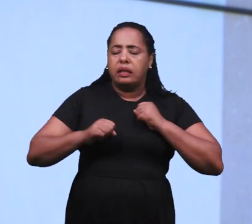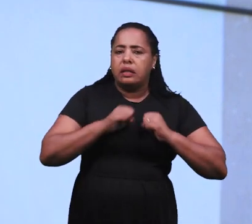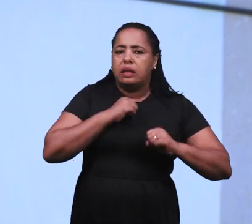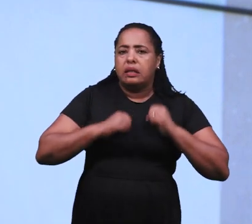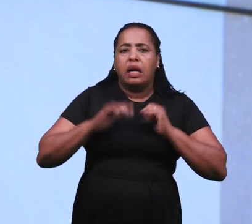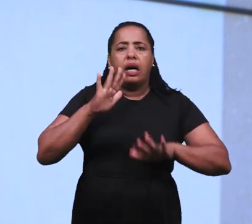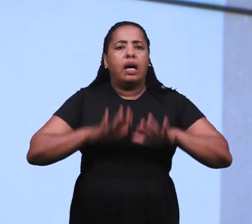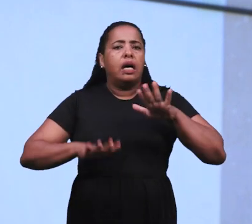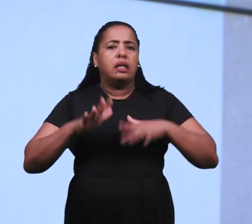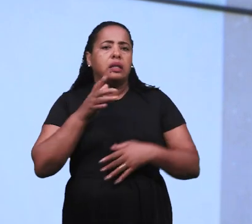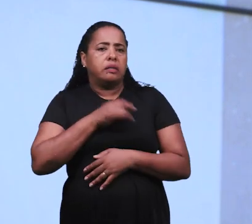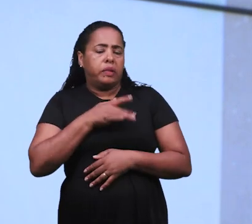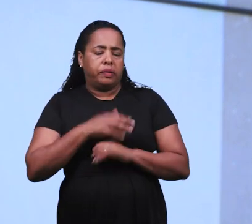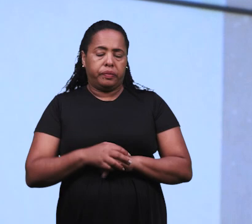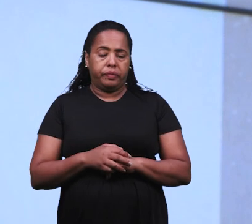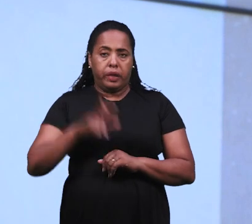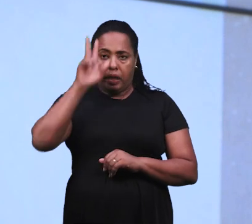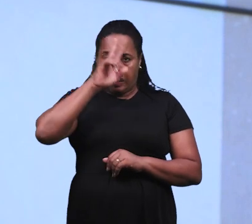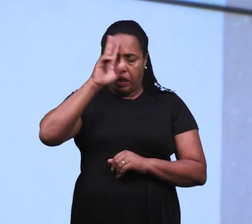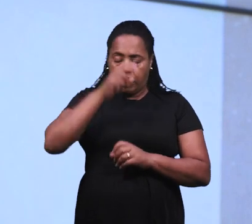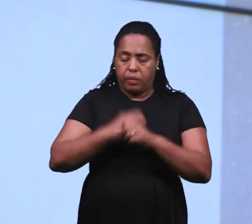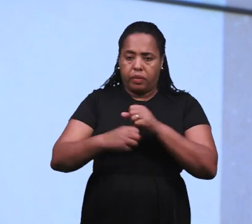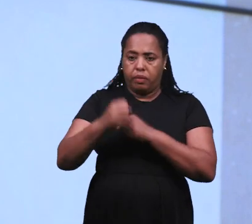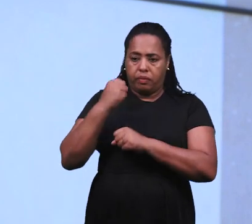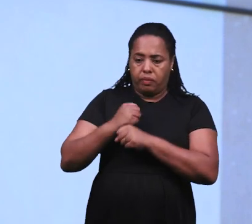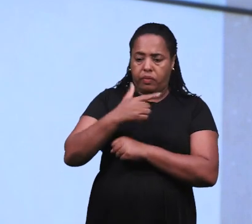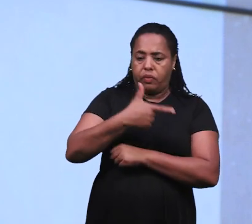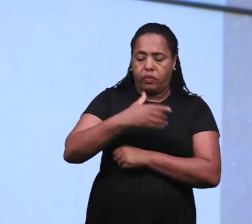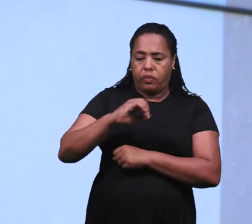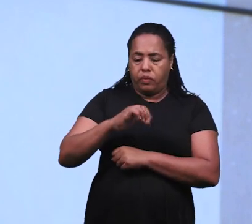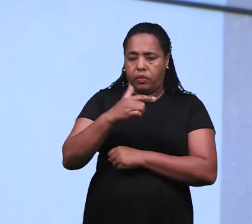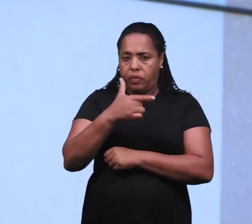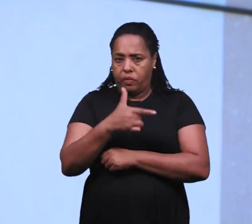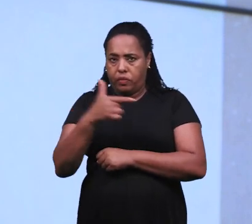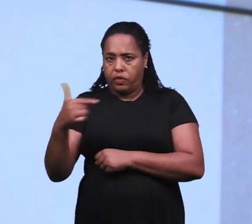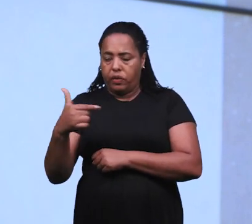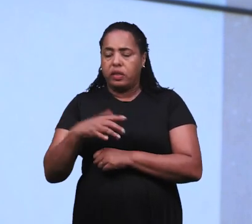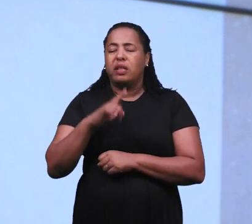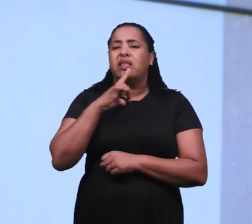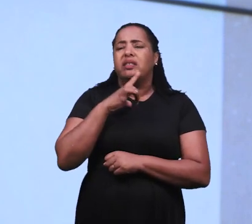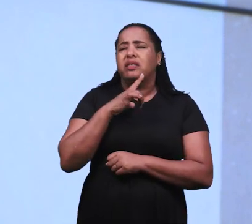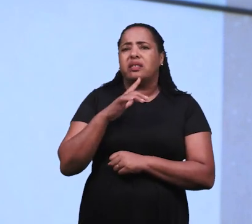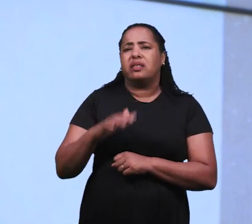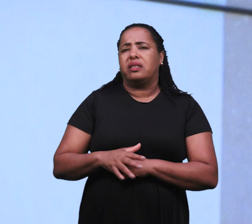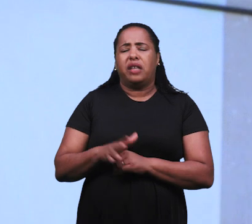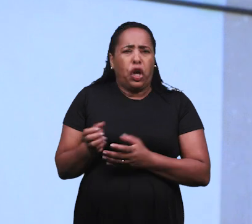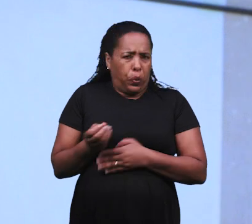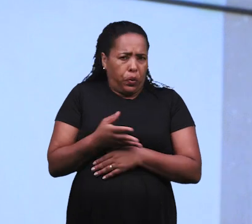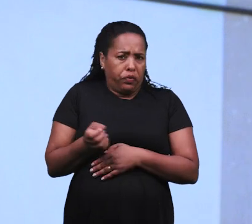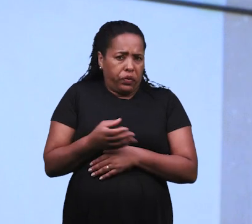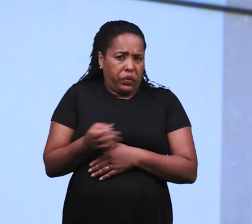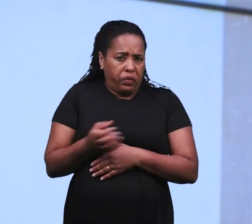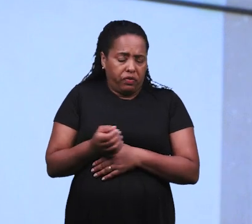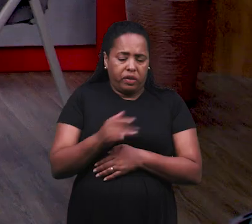que 2022 foi o nosso primeiro ano, né? Certo. Nós tínhamos assim, ainda era muito recente para